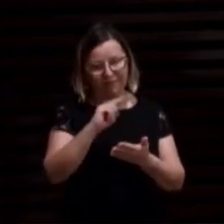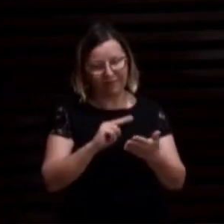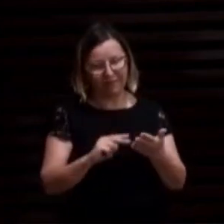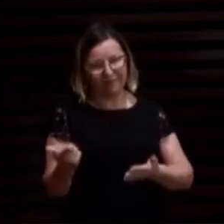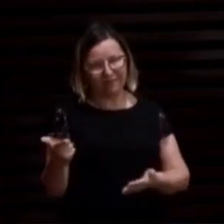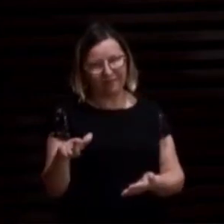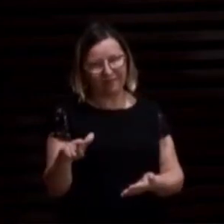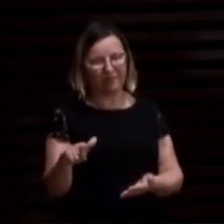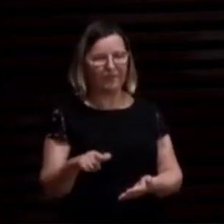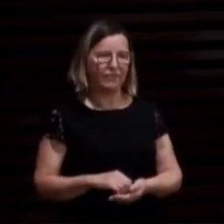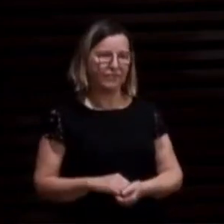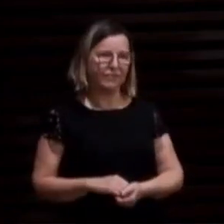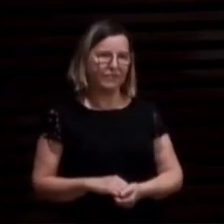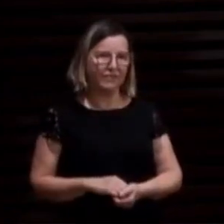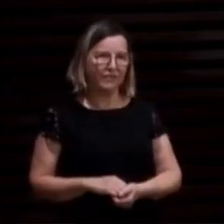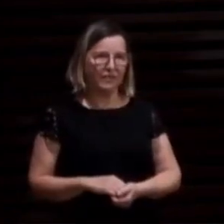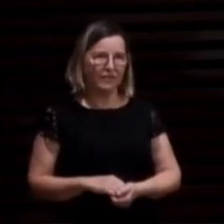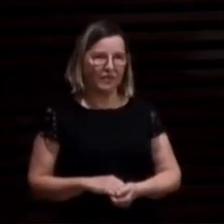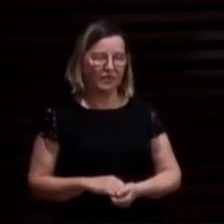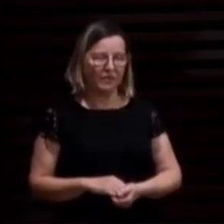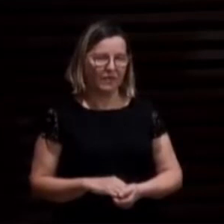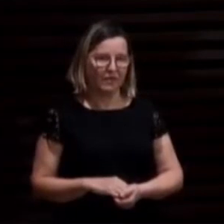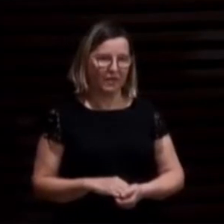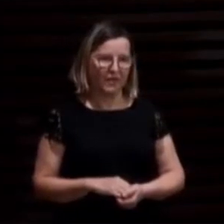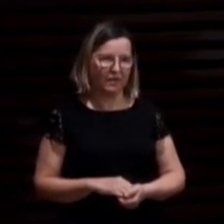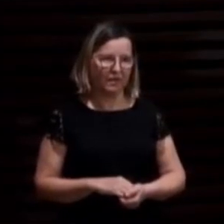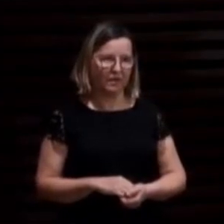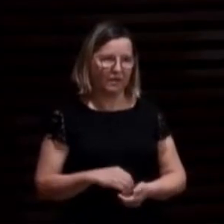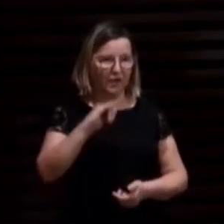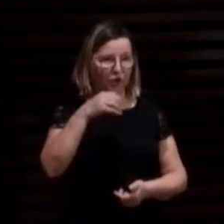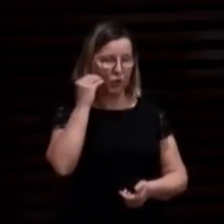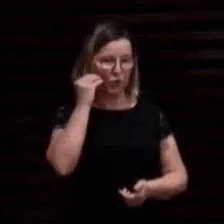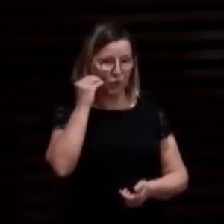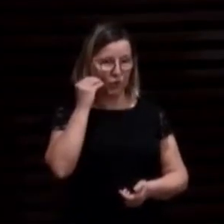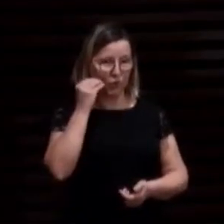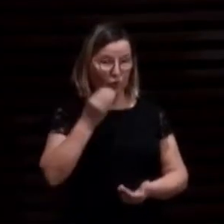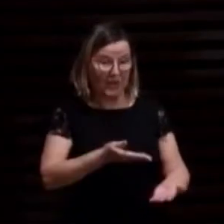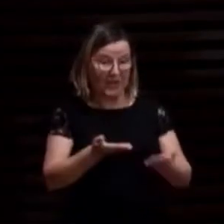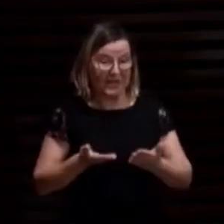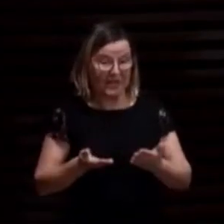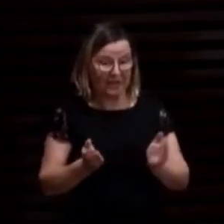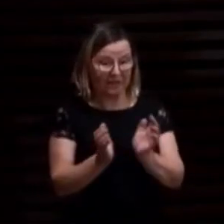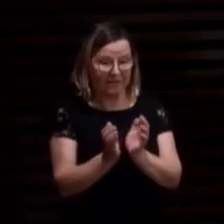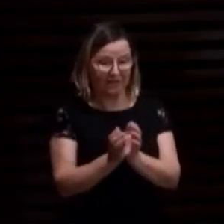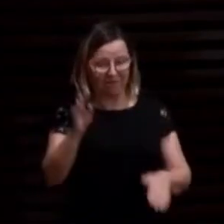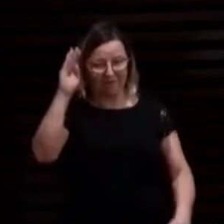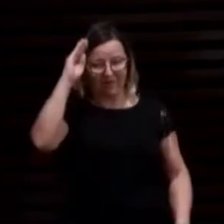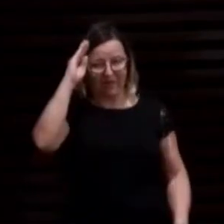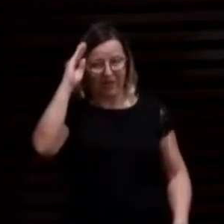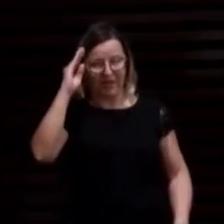outra vez o versículo 3. Tendo, pois, Judas recebido a escolta e dos